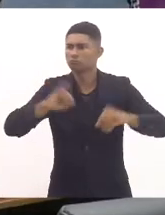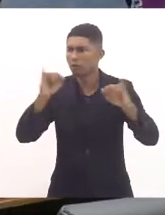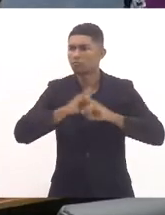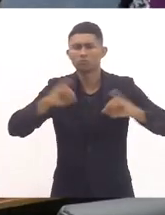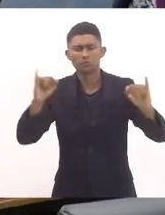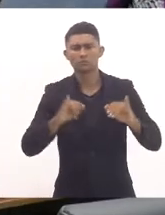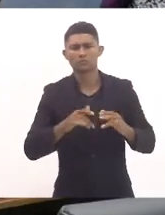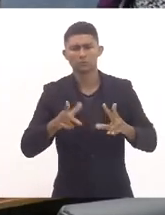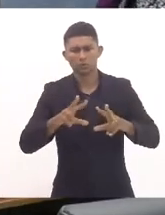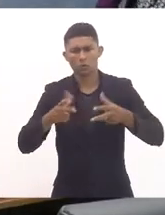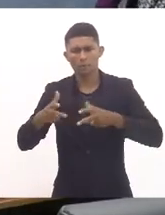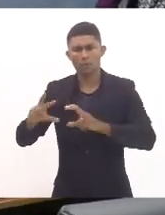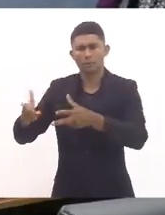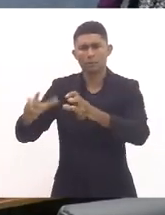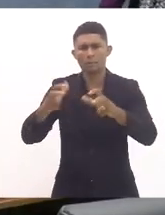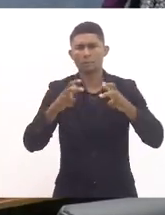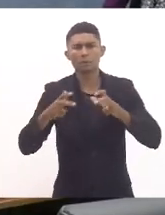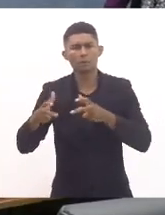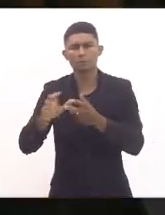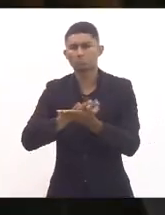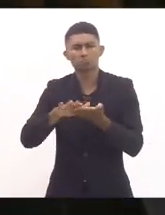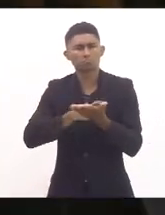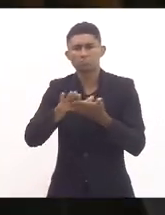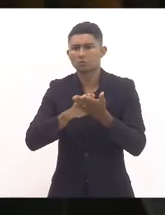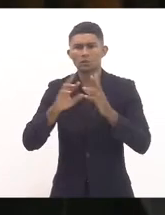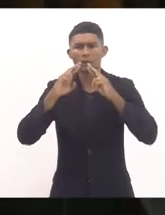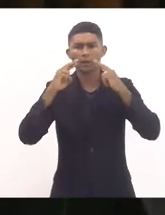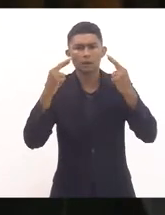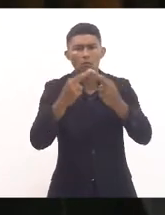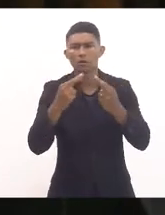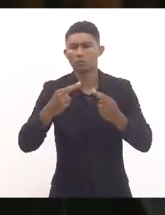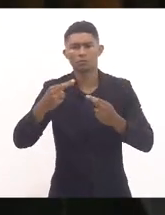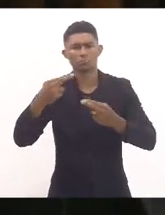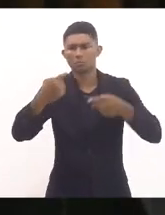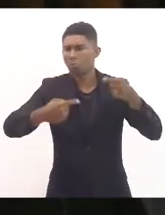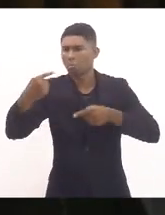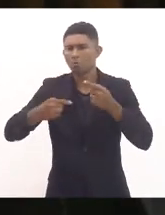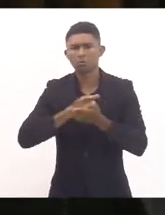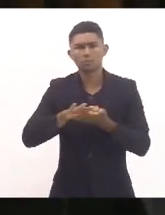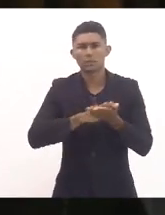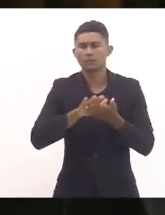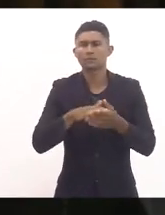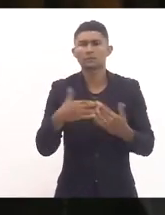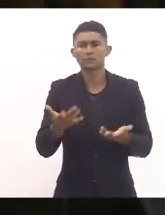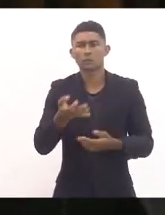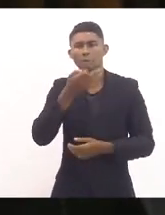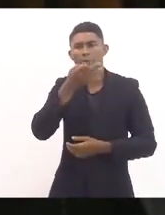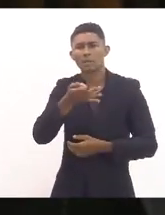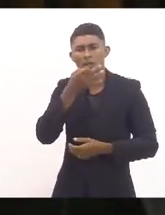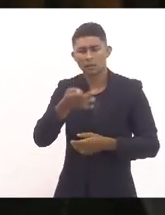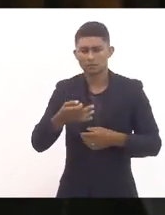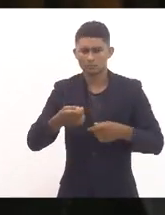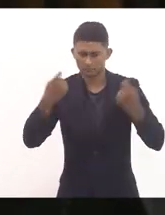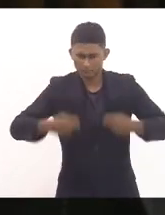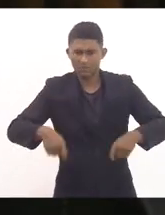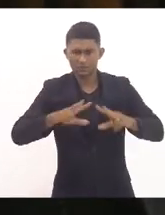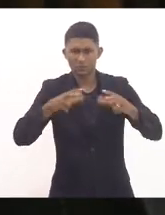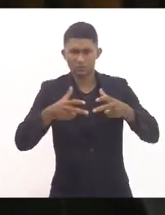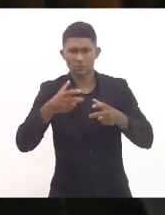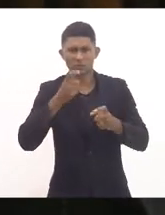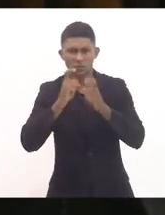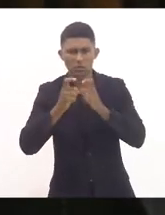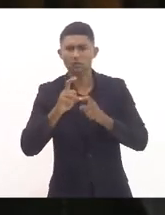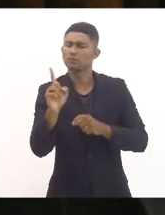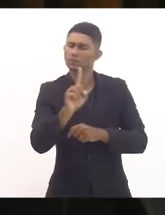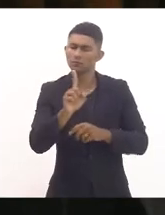em comissão alguma. Não teve uma discussão, não teve audiência pública. Até porque, para dar a nossa opinião, não precisa de discussão em comissão. O que eu estou